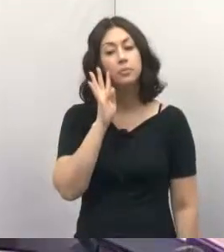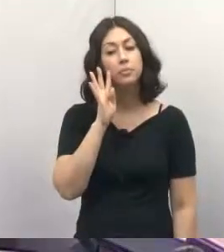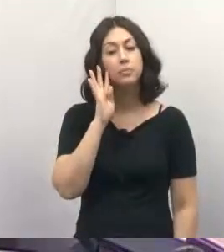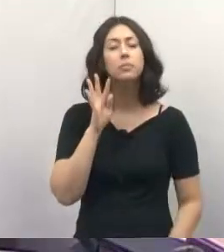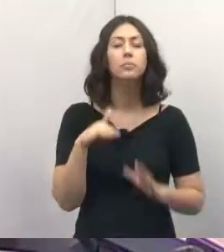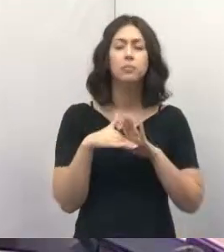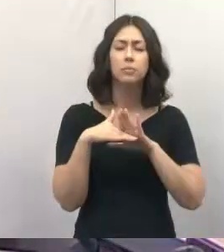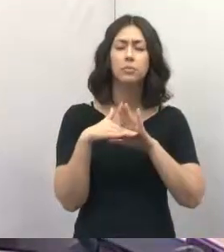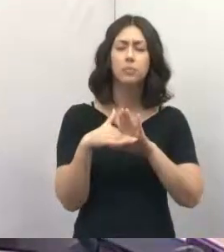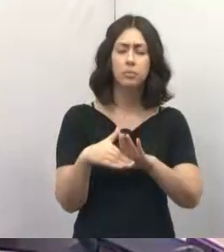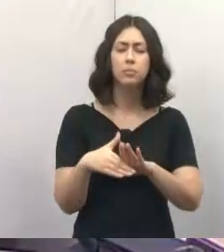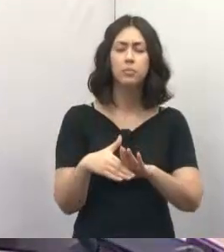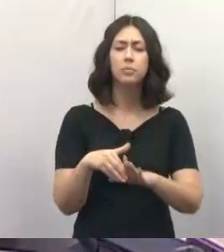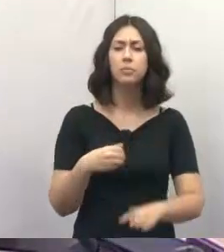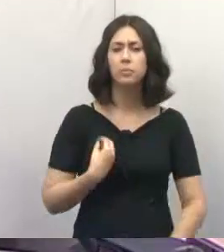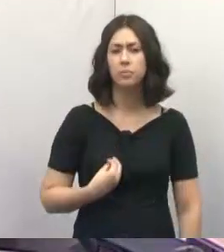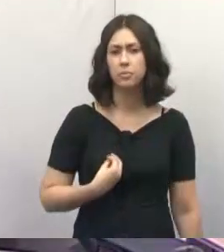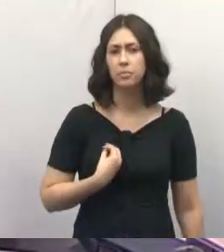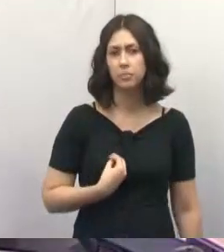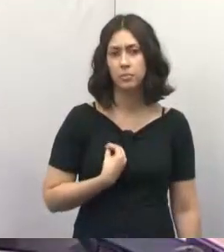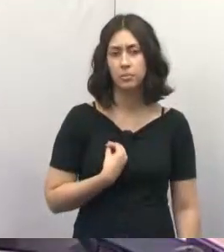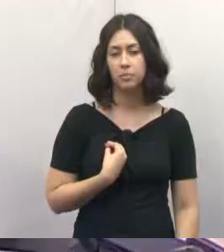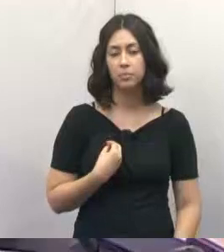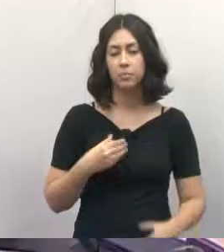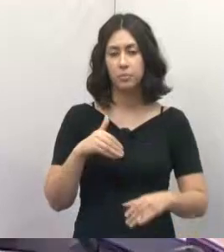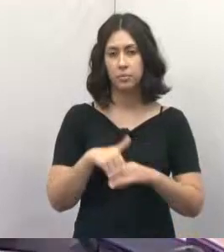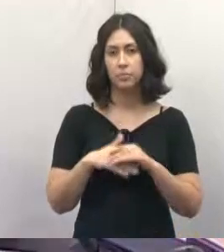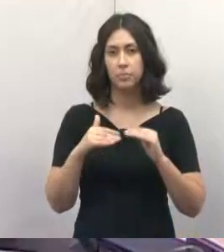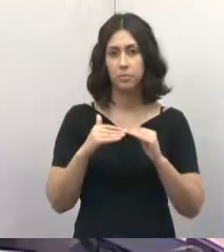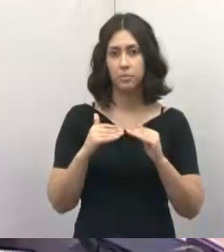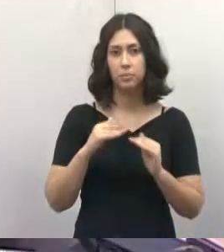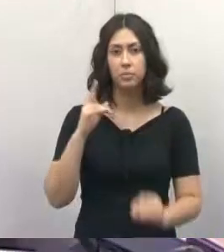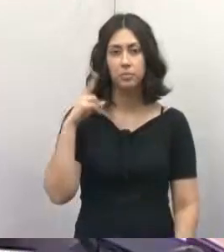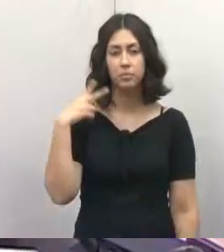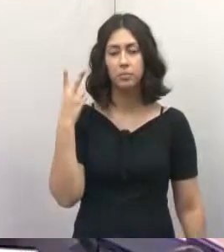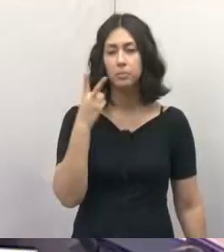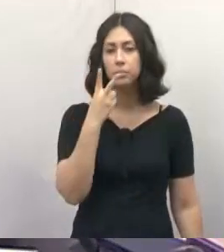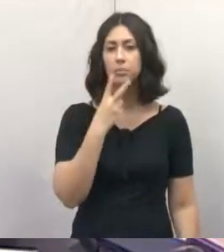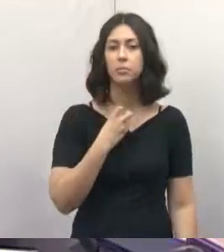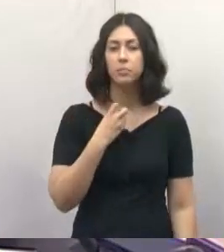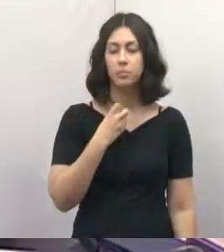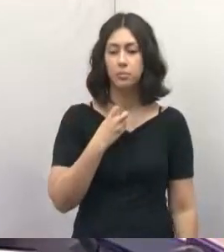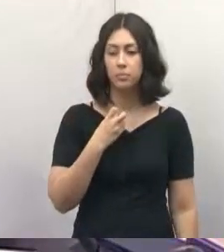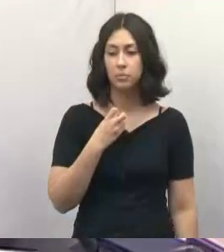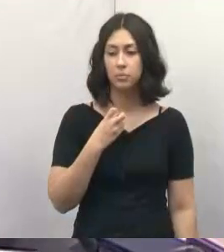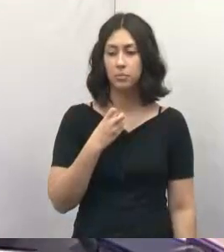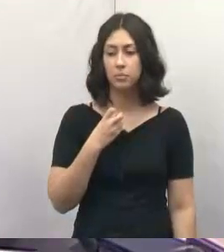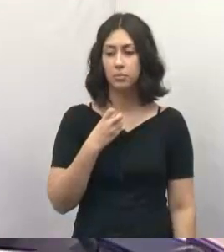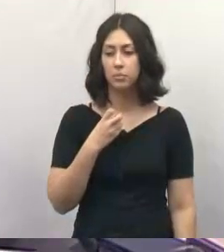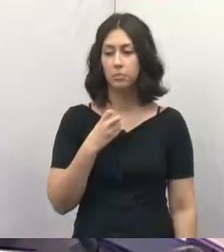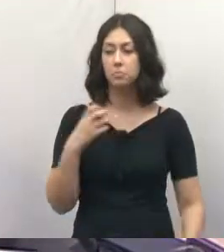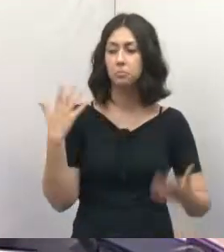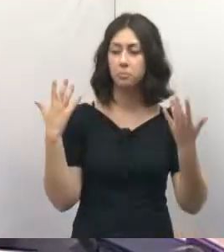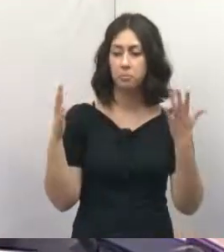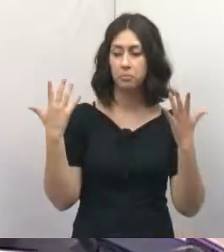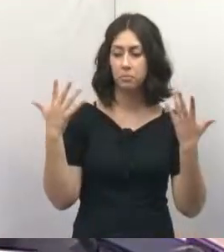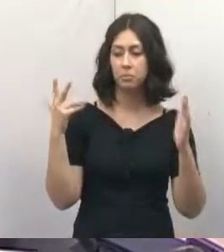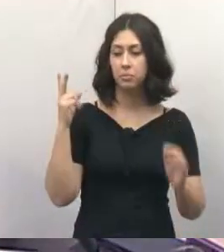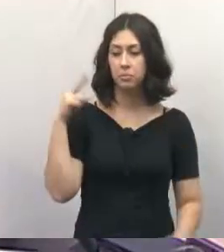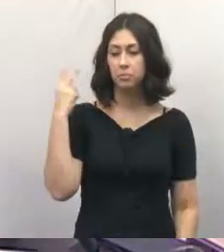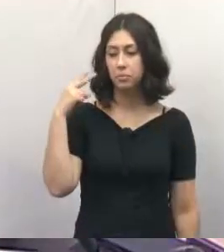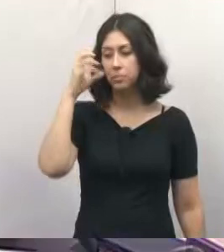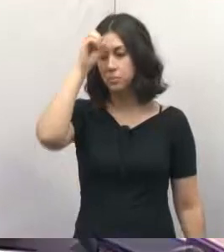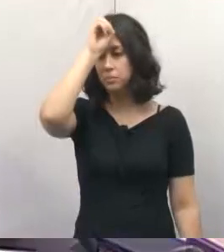vai facilitar bastante a vida de algumas pessoas. Favorável. Como voto, vereador Valmir do Parque, Meia Lua. Dá meus parabéns, doutor